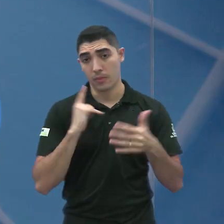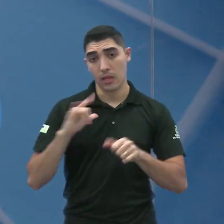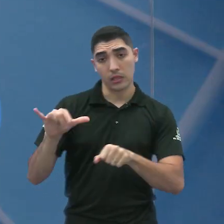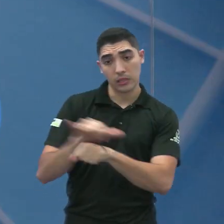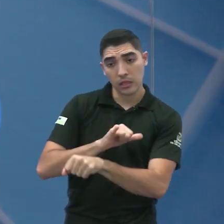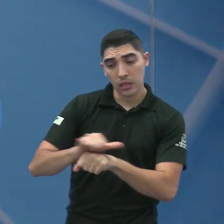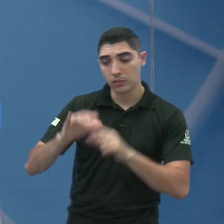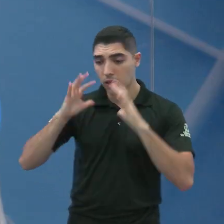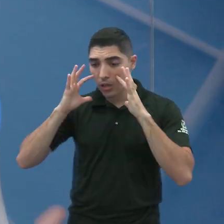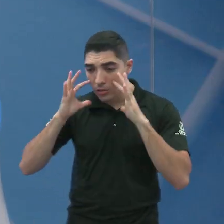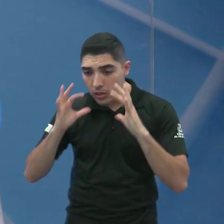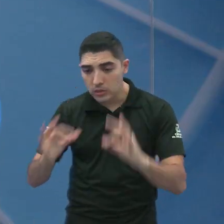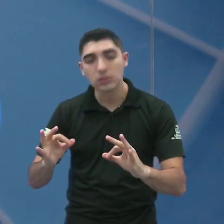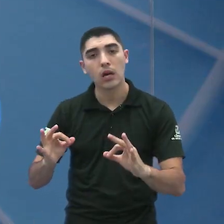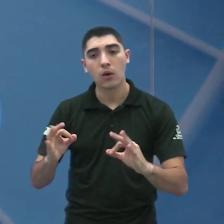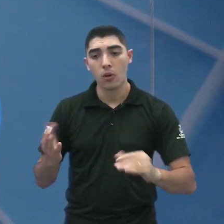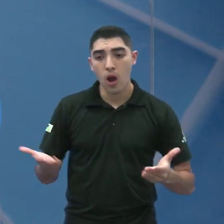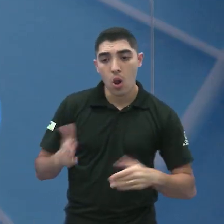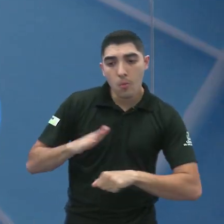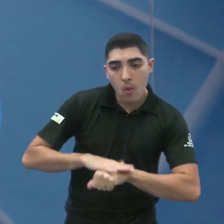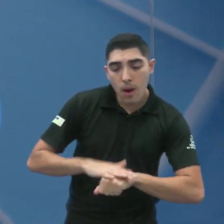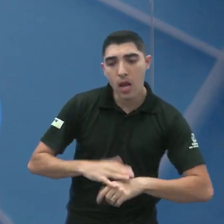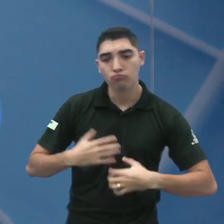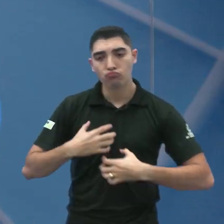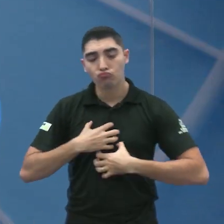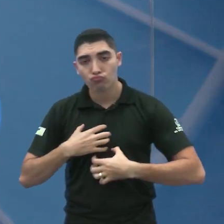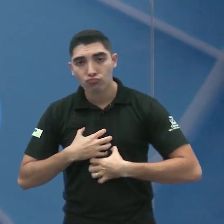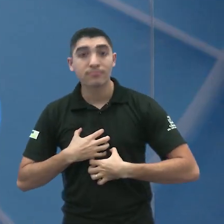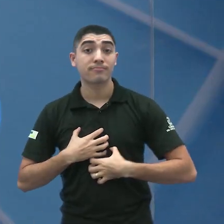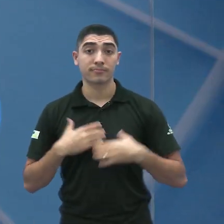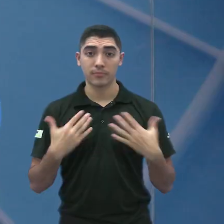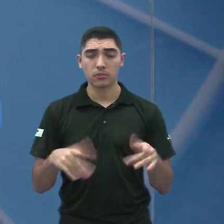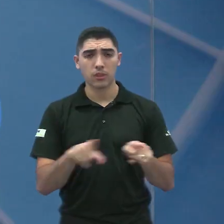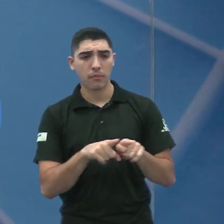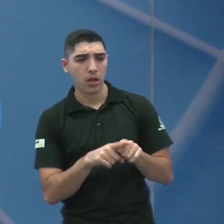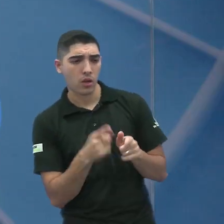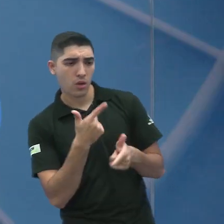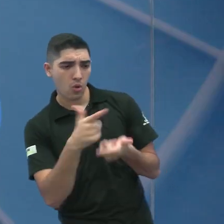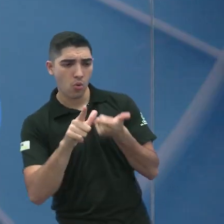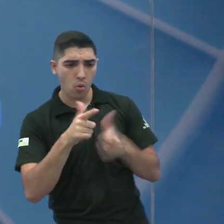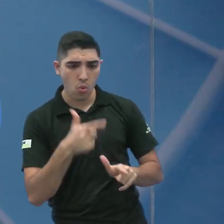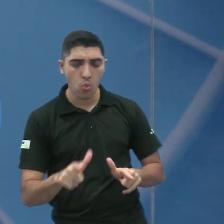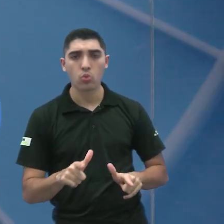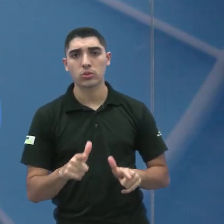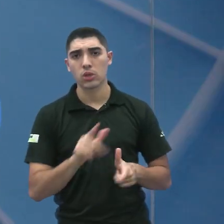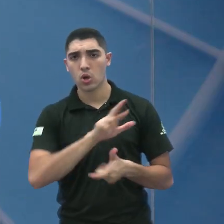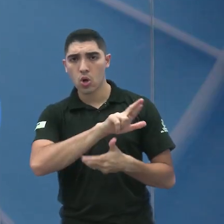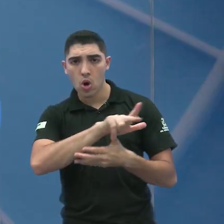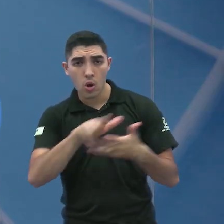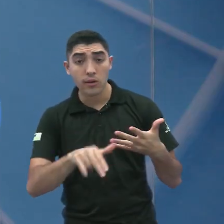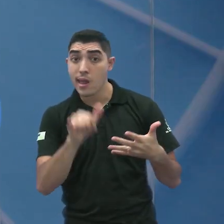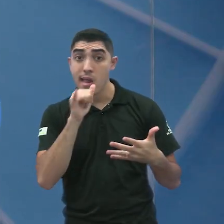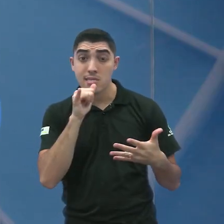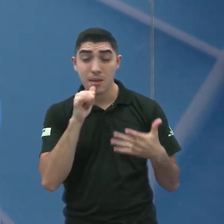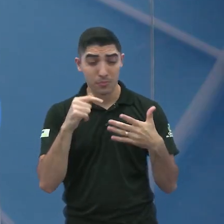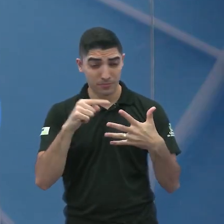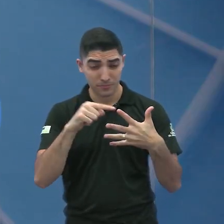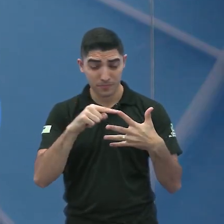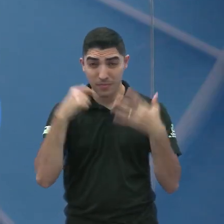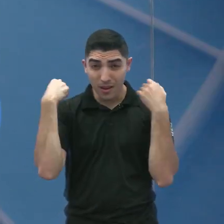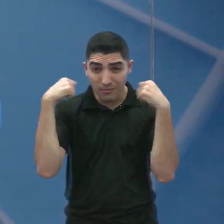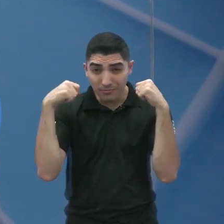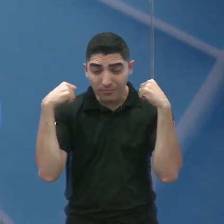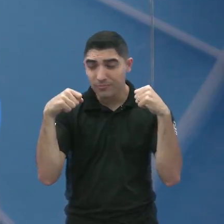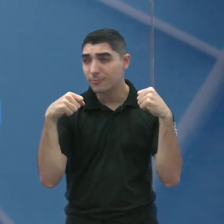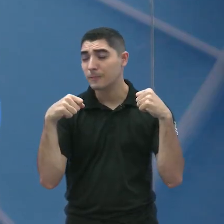de atenção plena no momento, e outros tipos, né, assim, de atividades. A atividade física eu acho que é a